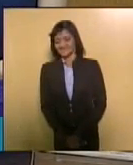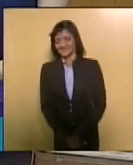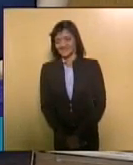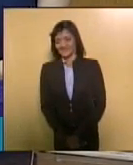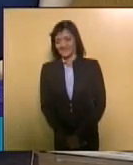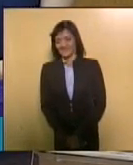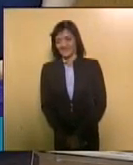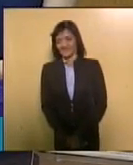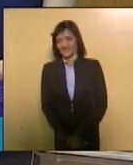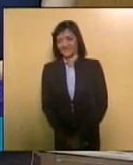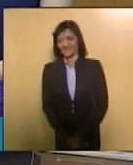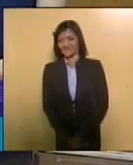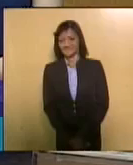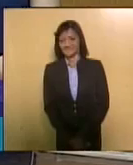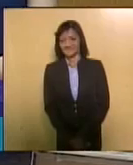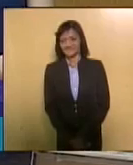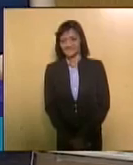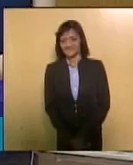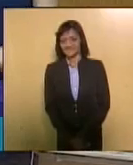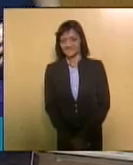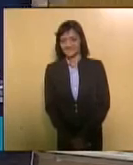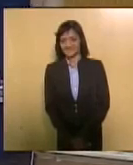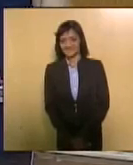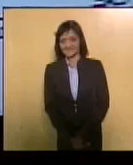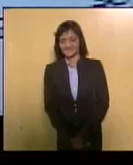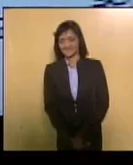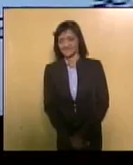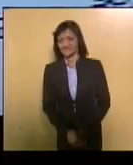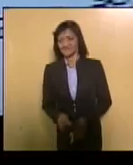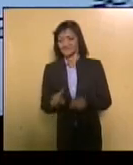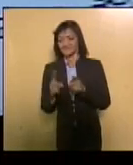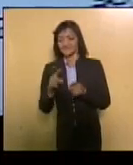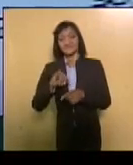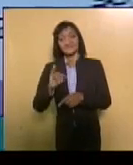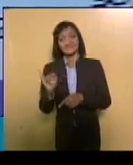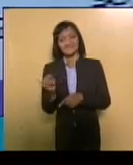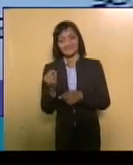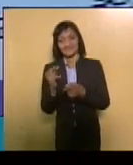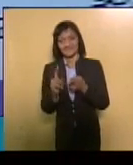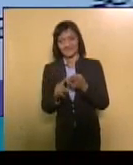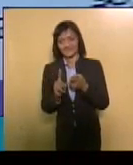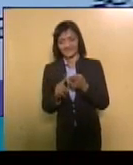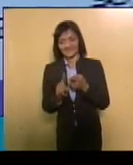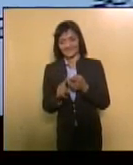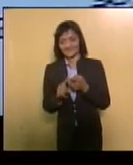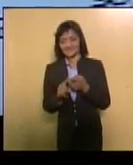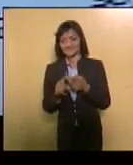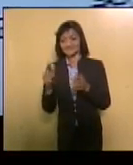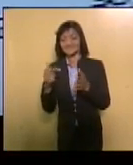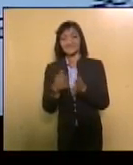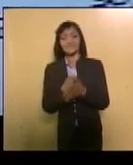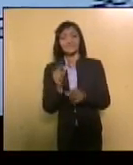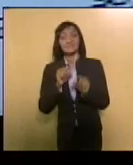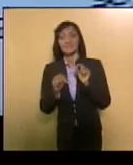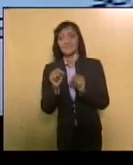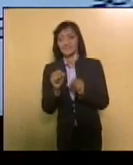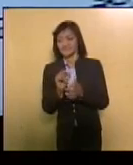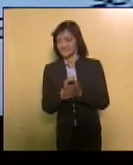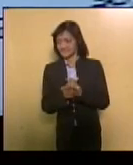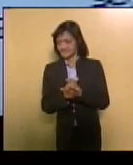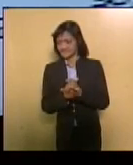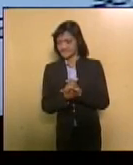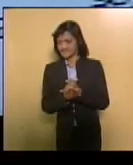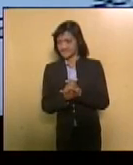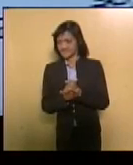mesmo não é uma supervisão mas aproveitando então agradeço a pergunta para dizer o seguinte eh